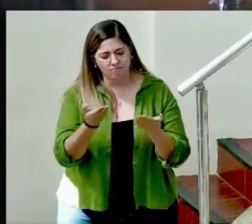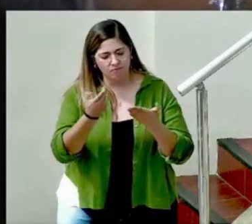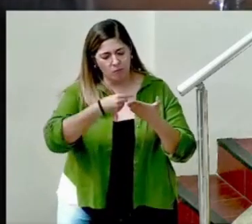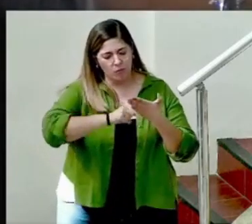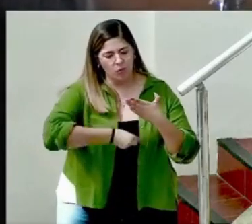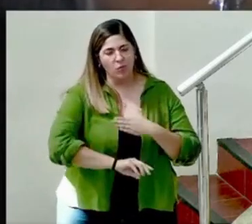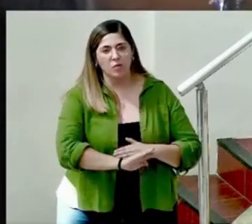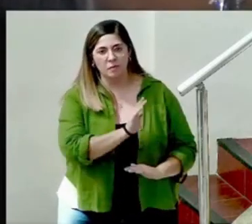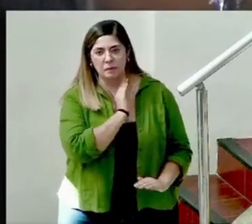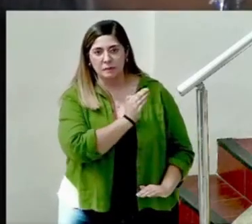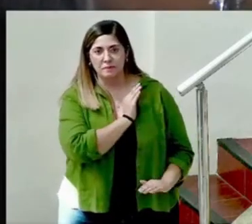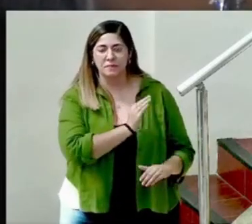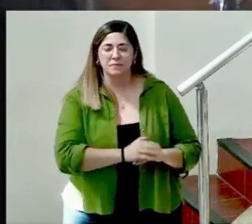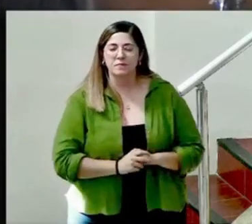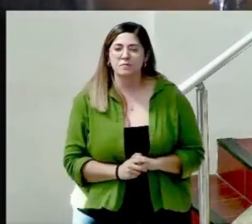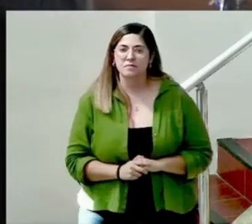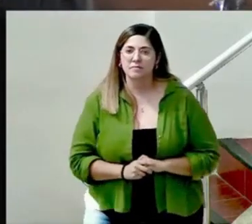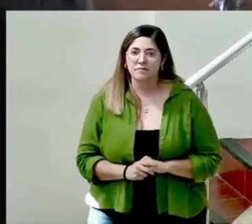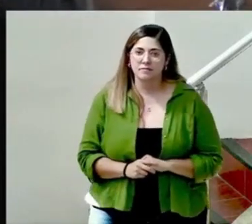coração.